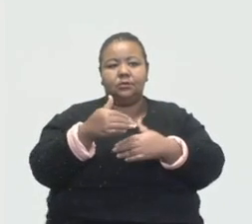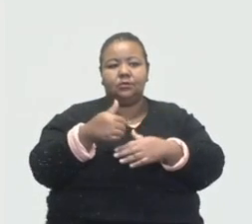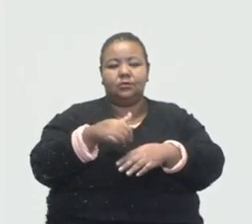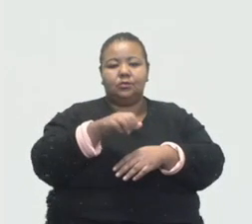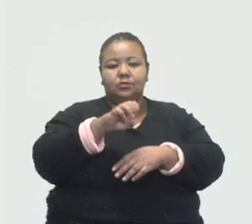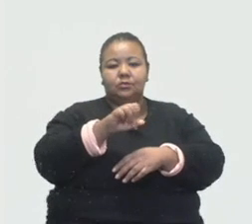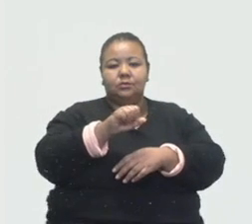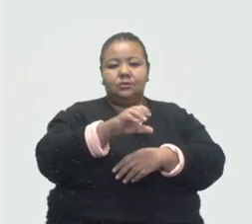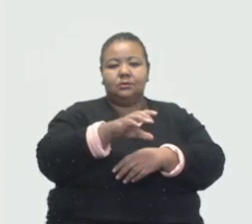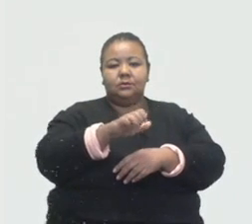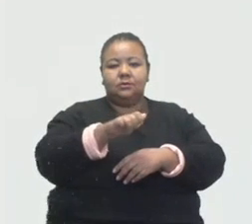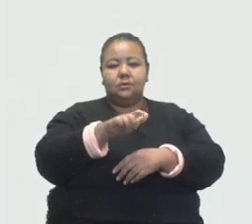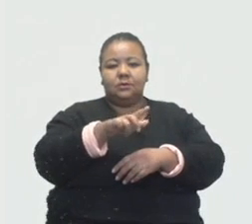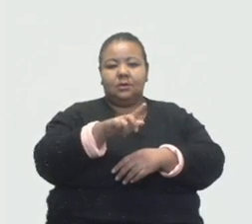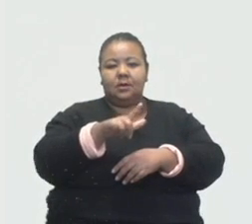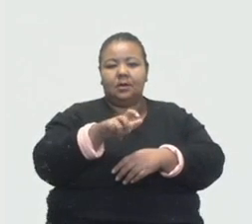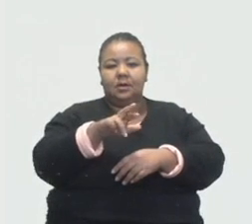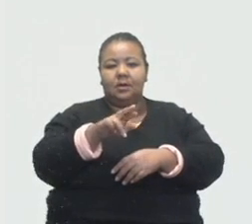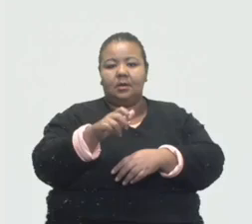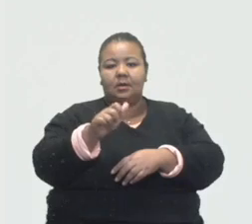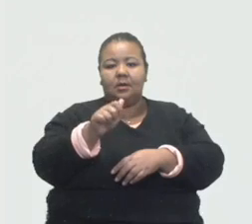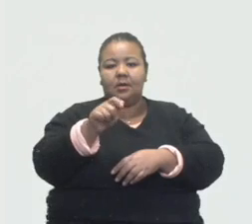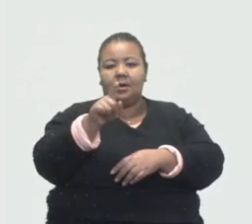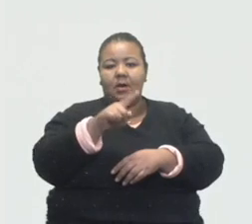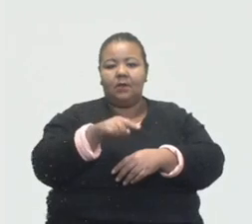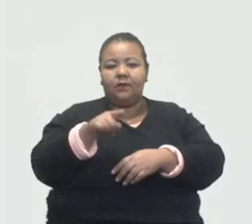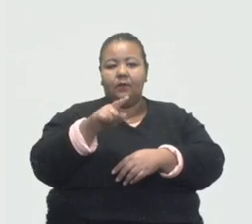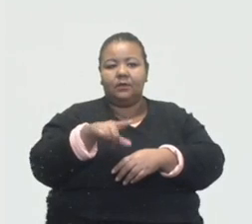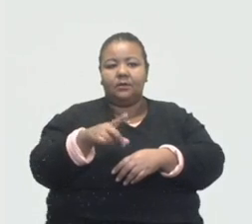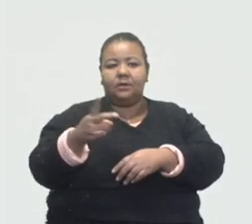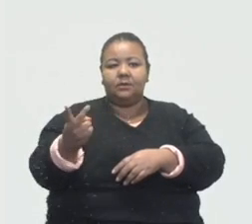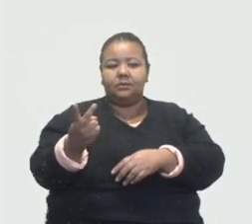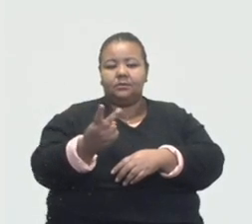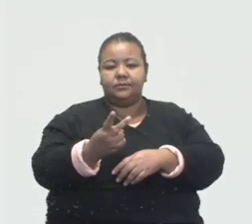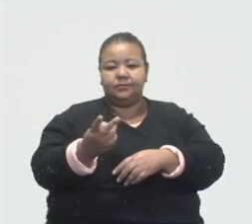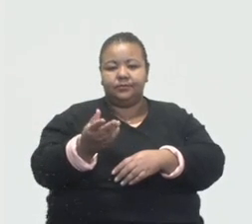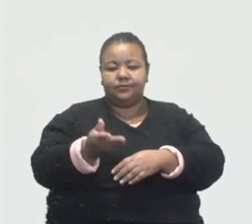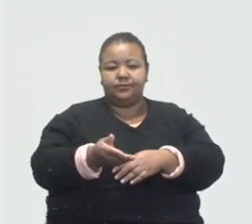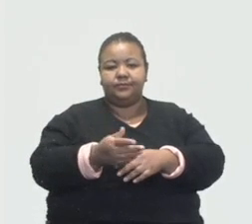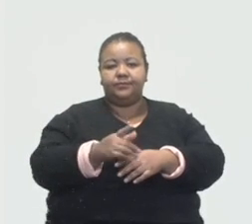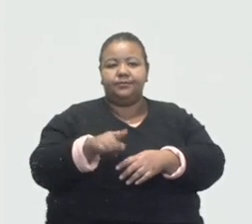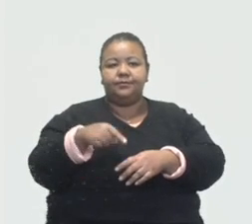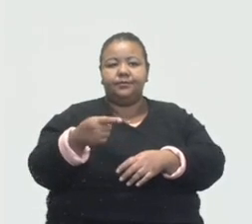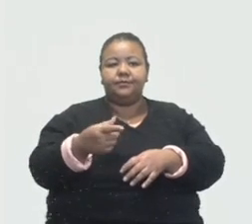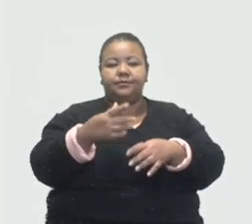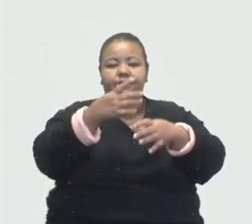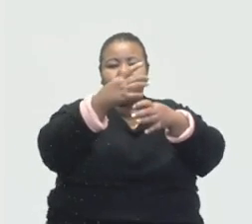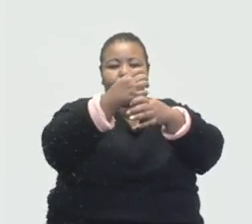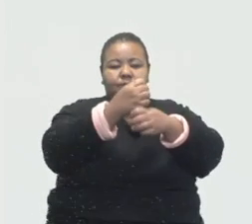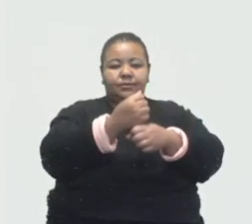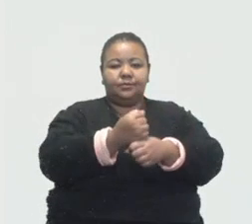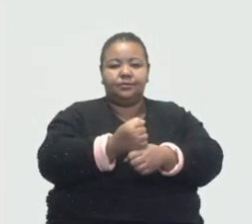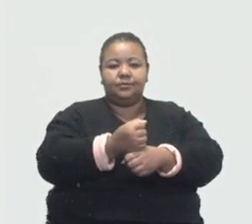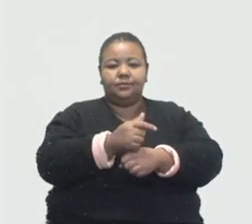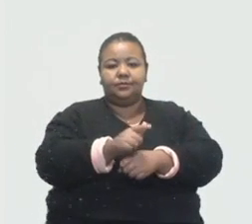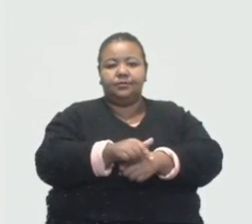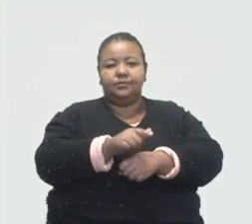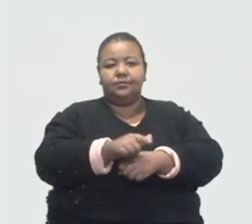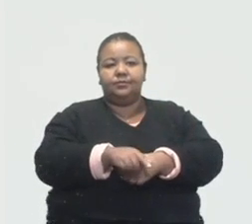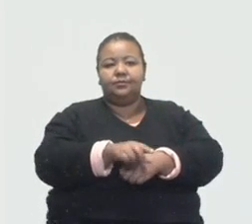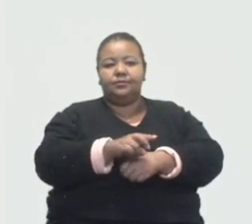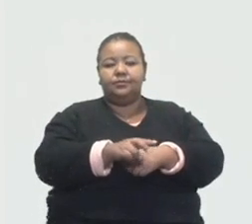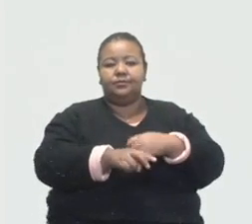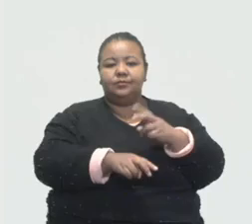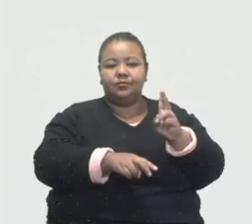escalar alfa, a gente vai ter essas duas igualdades. Então, a soma, temos a transformação da soma dos